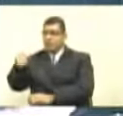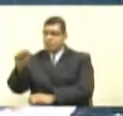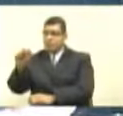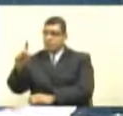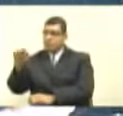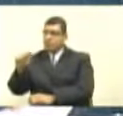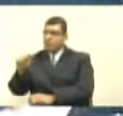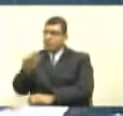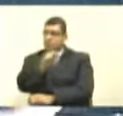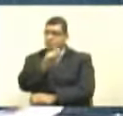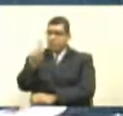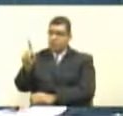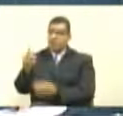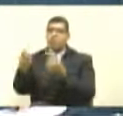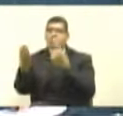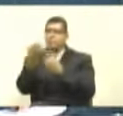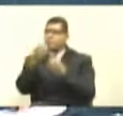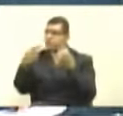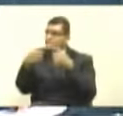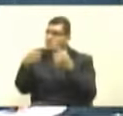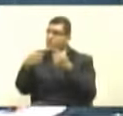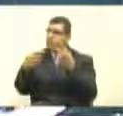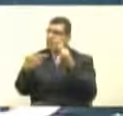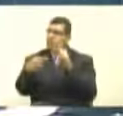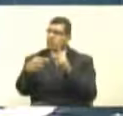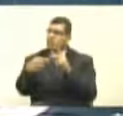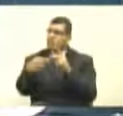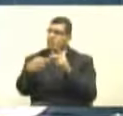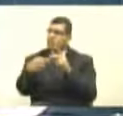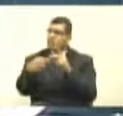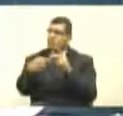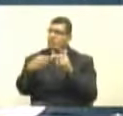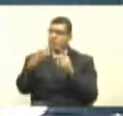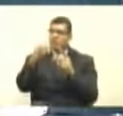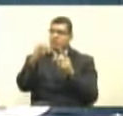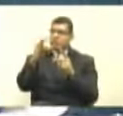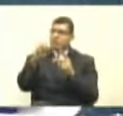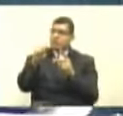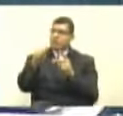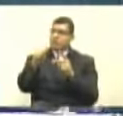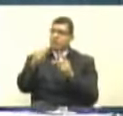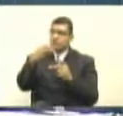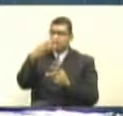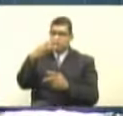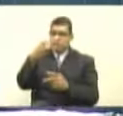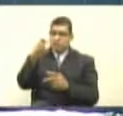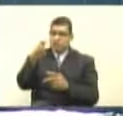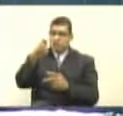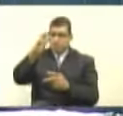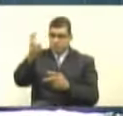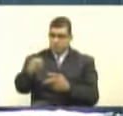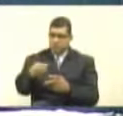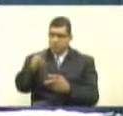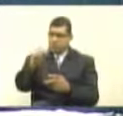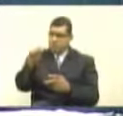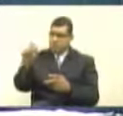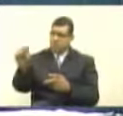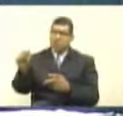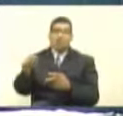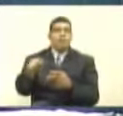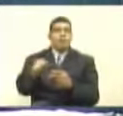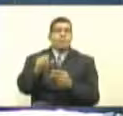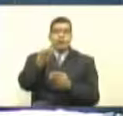beneficiários da decisão que vai saquear dos cofres públicos 35 milhões de reais para